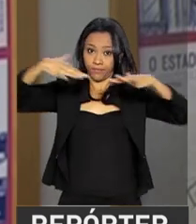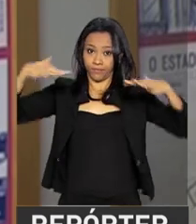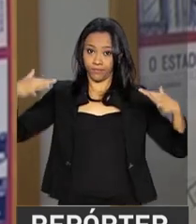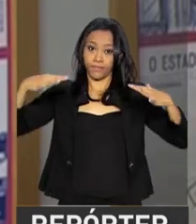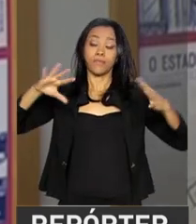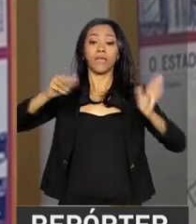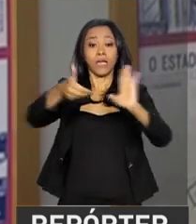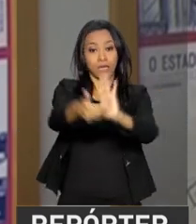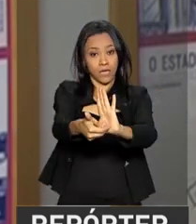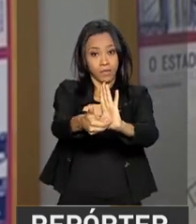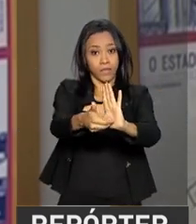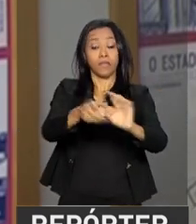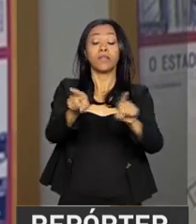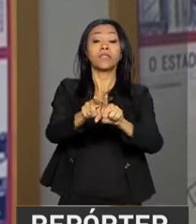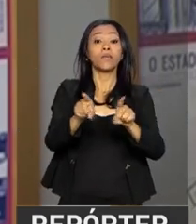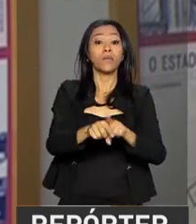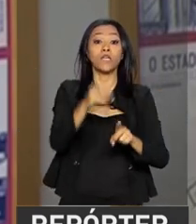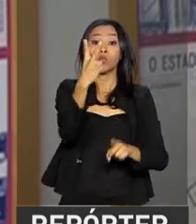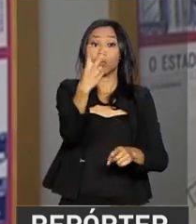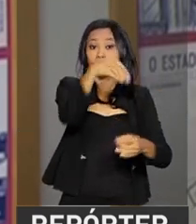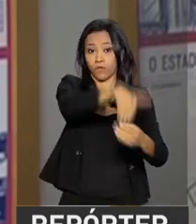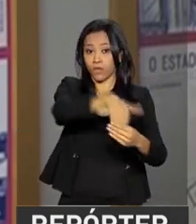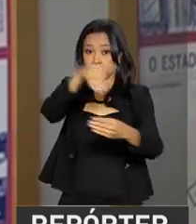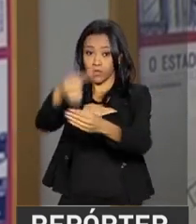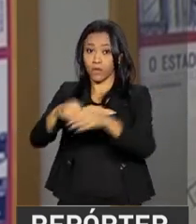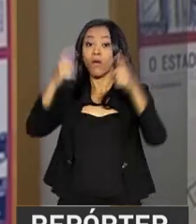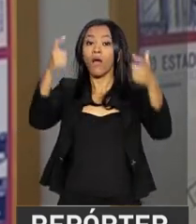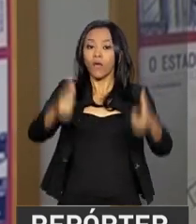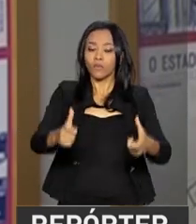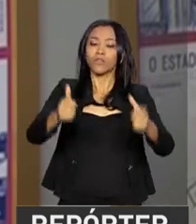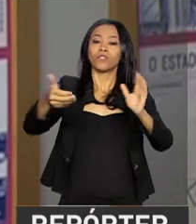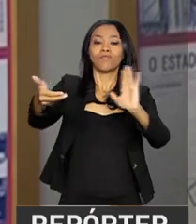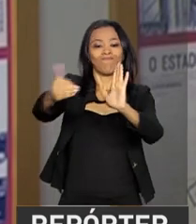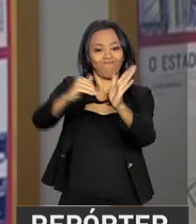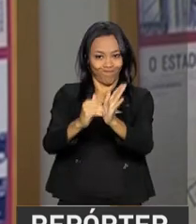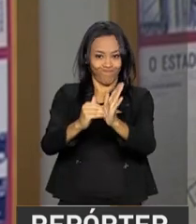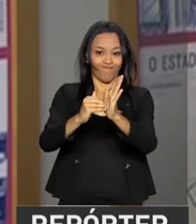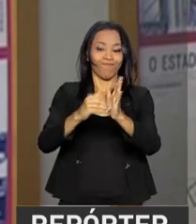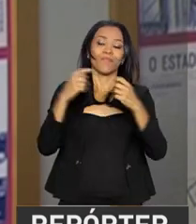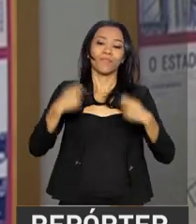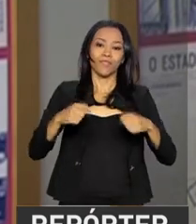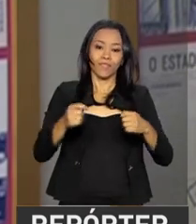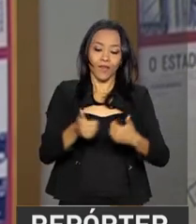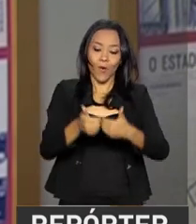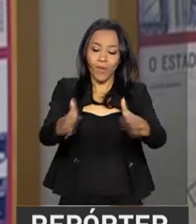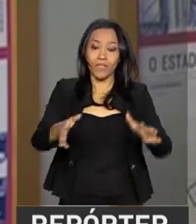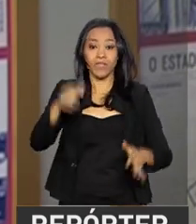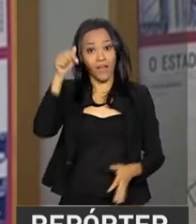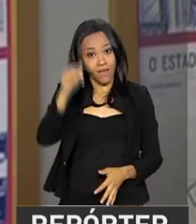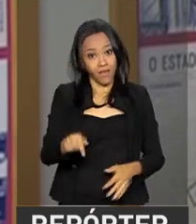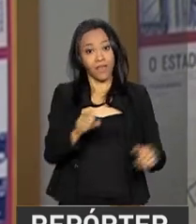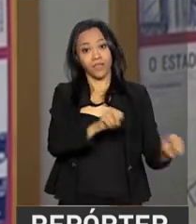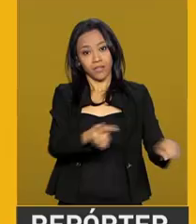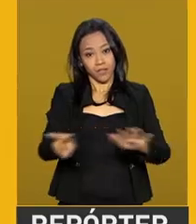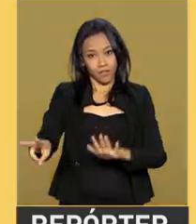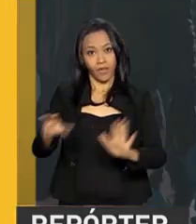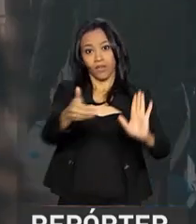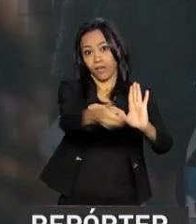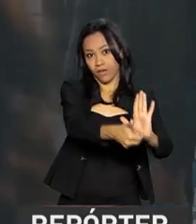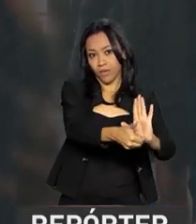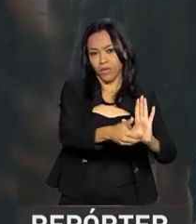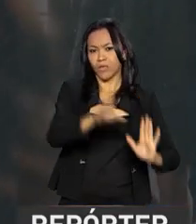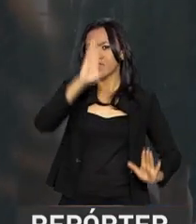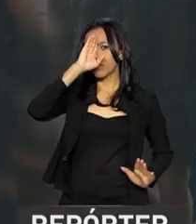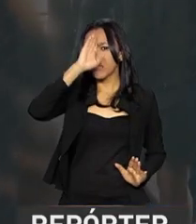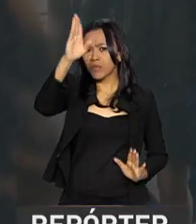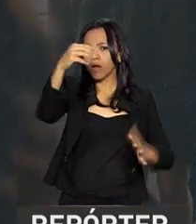mais dois turnos no senado a discussão sobre a reforma da previdência deve começar ainda esta semana na câmara entre os